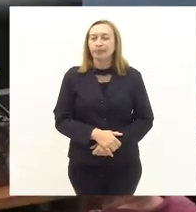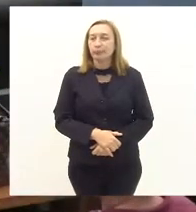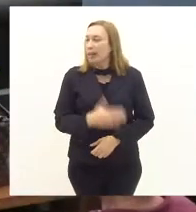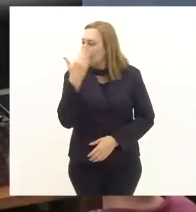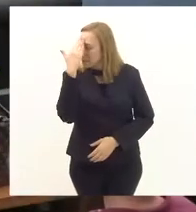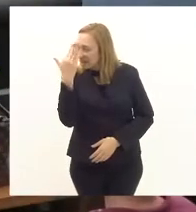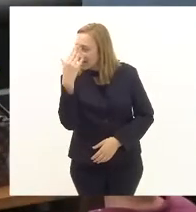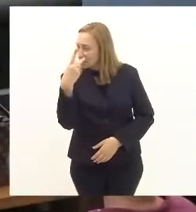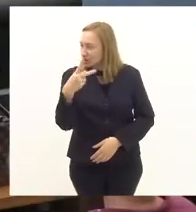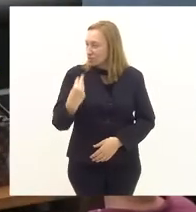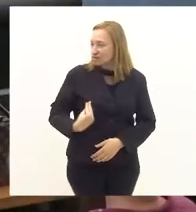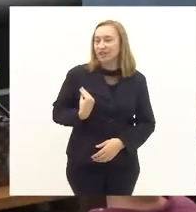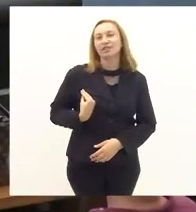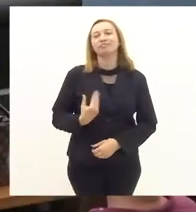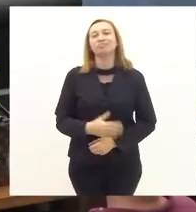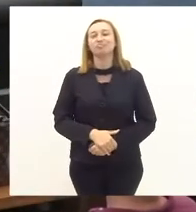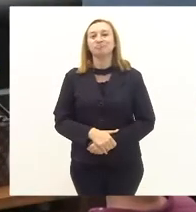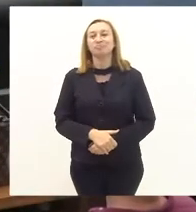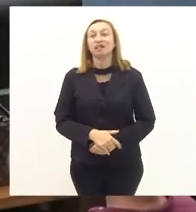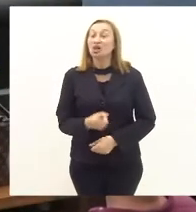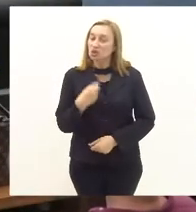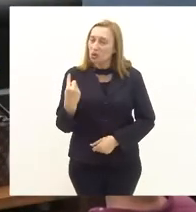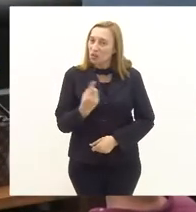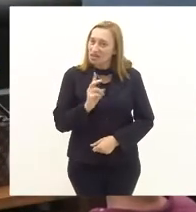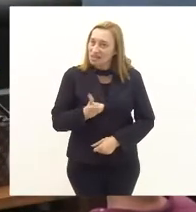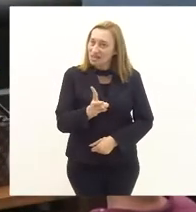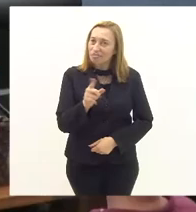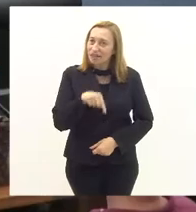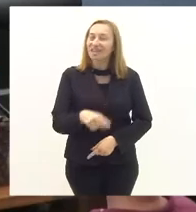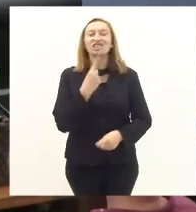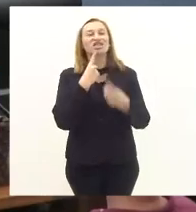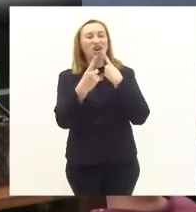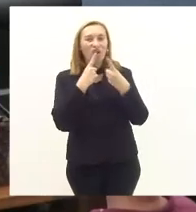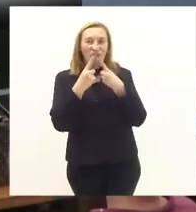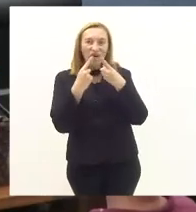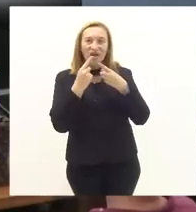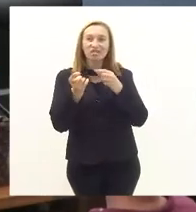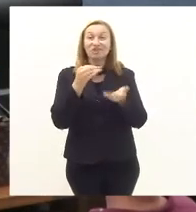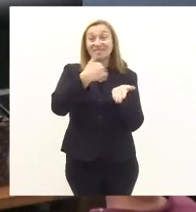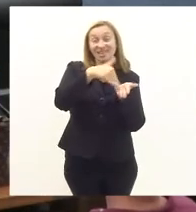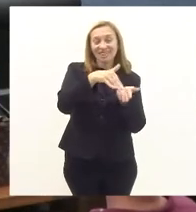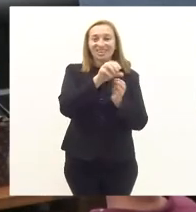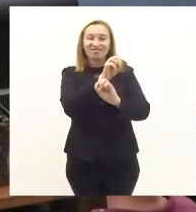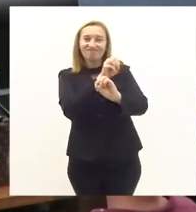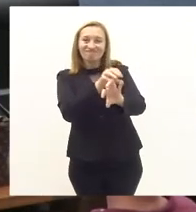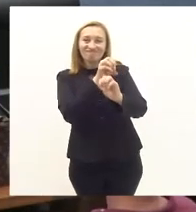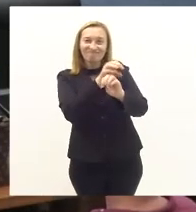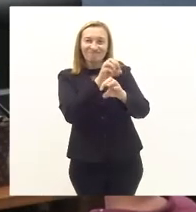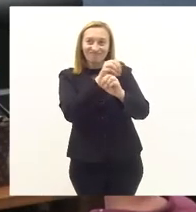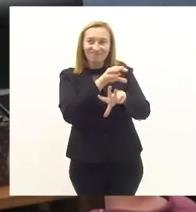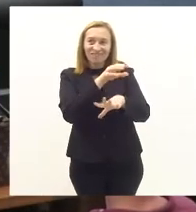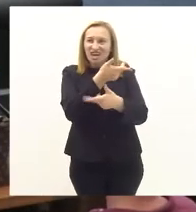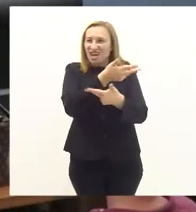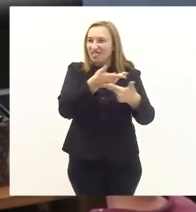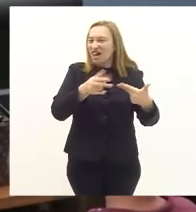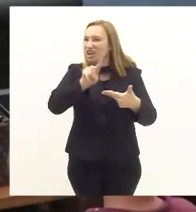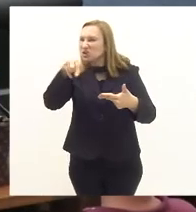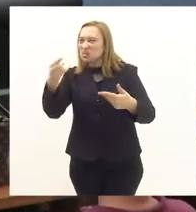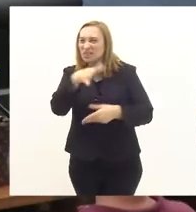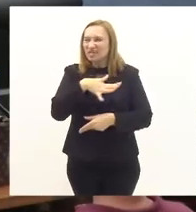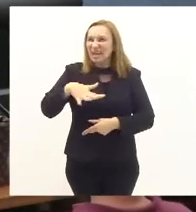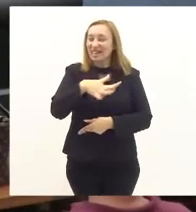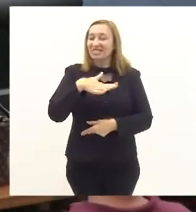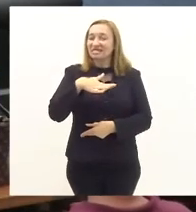Obrigado pela presença. Nós sempre também dialogamos muito com a Secretaria de Educação em várias outras